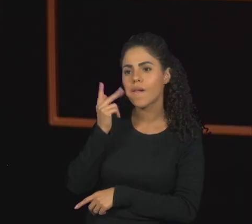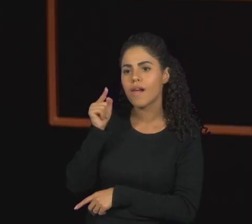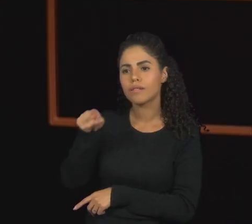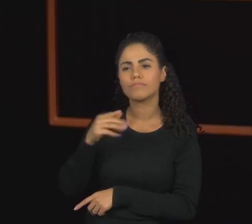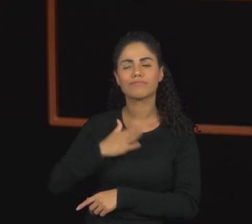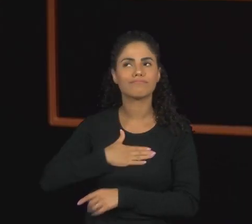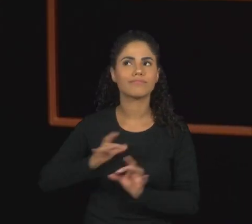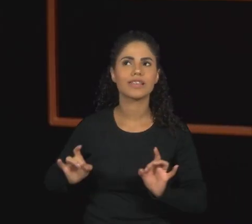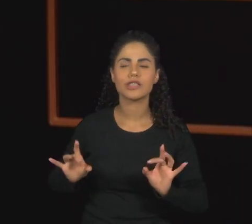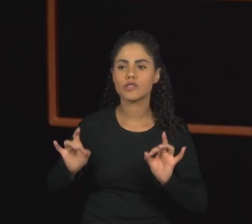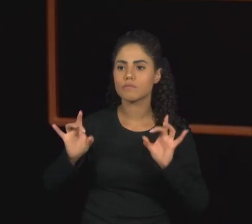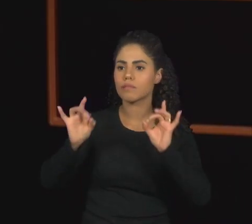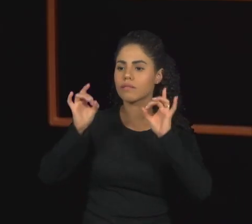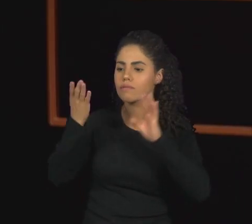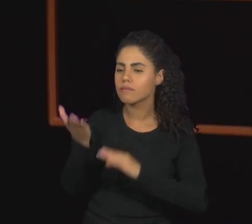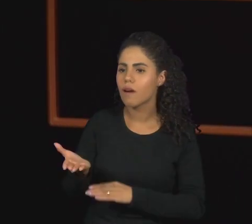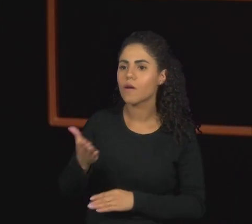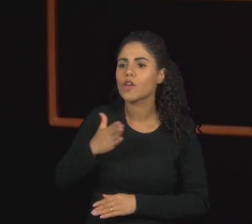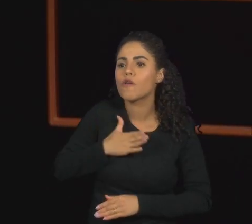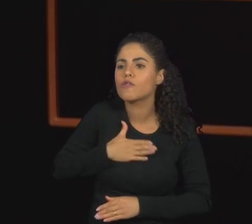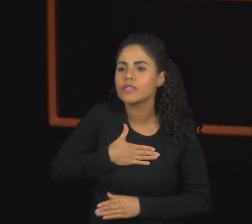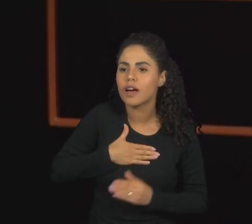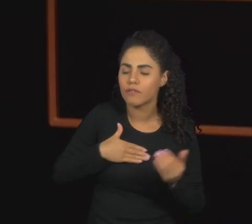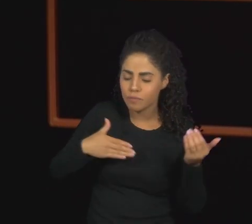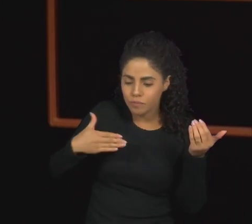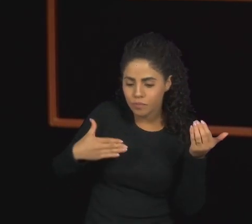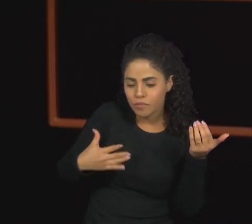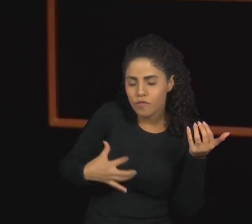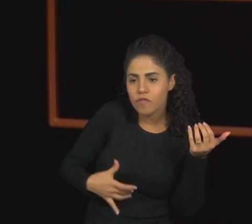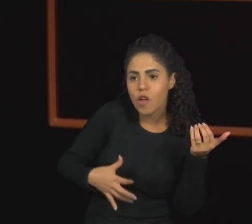muito querido, muito frágil, que gostava de tocar violão,